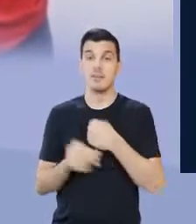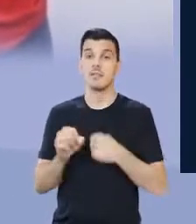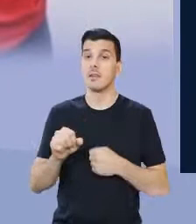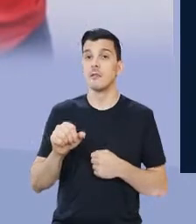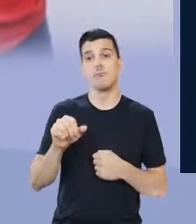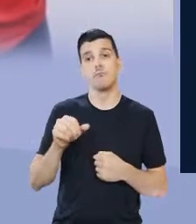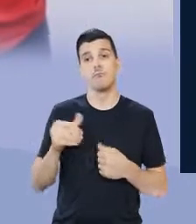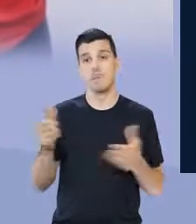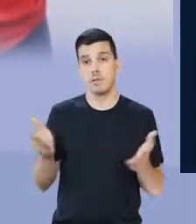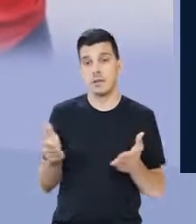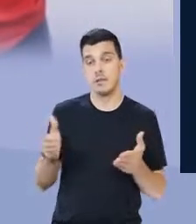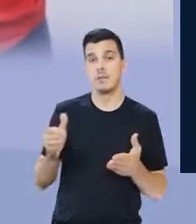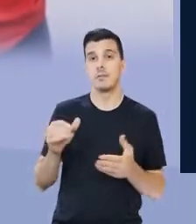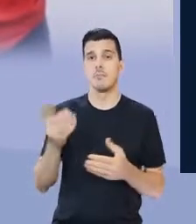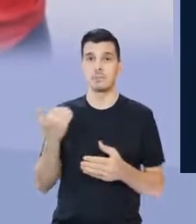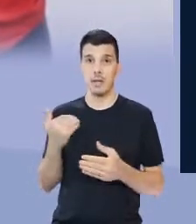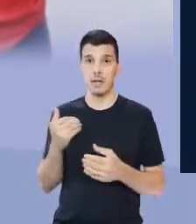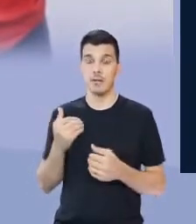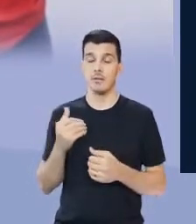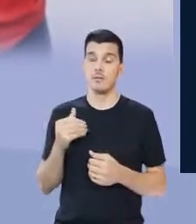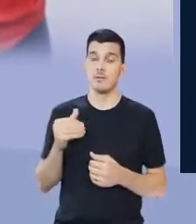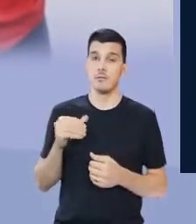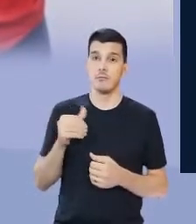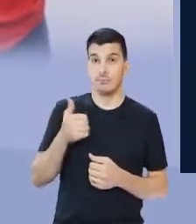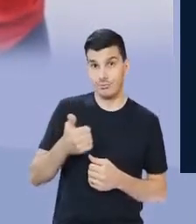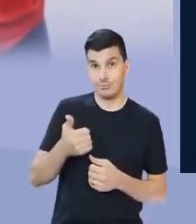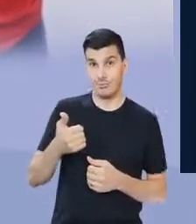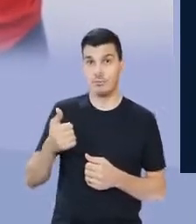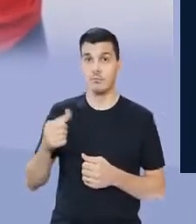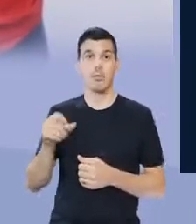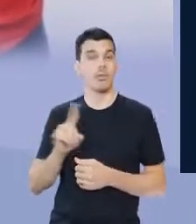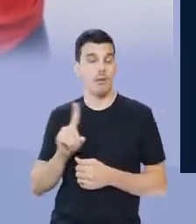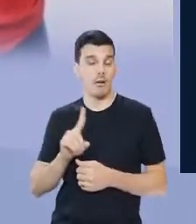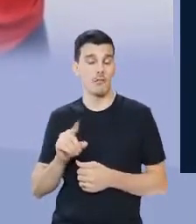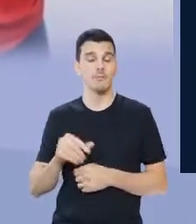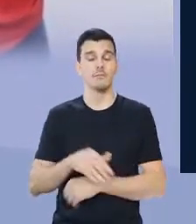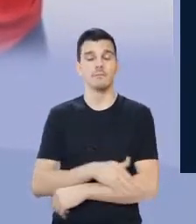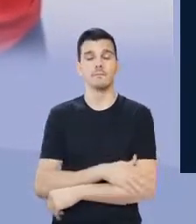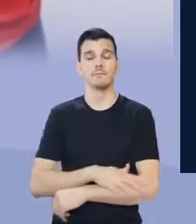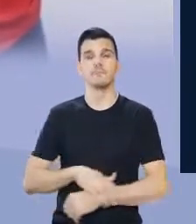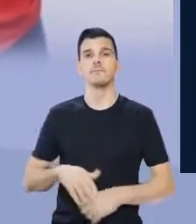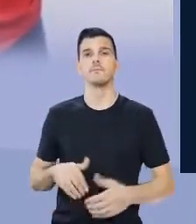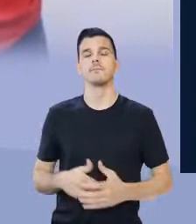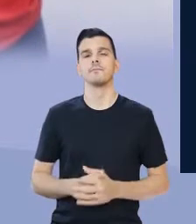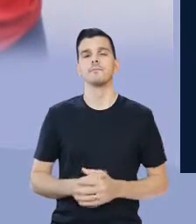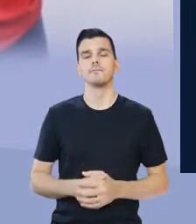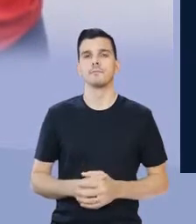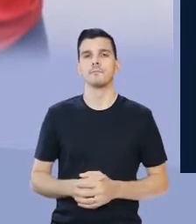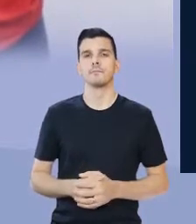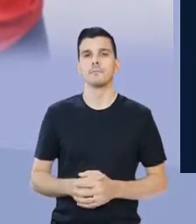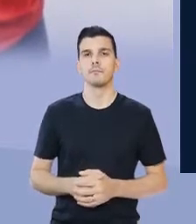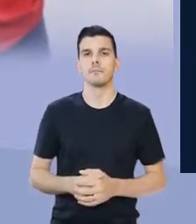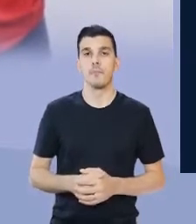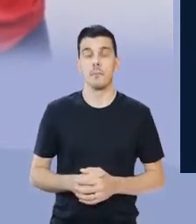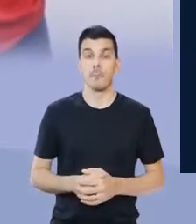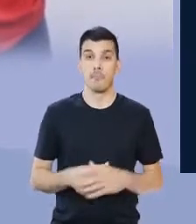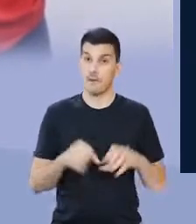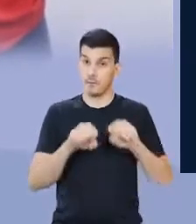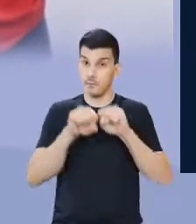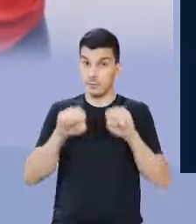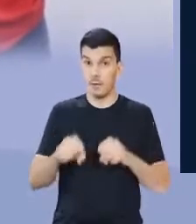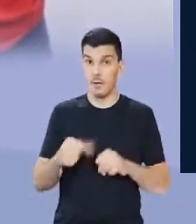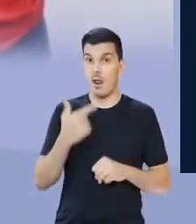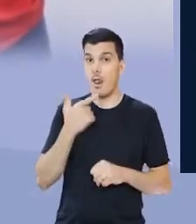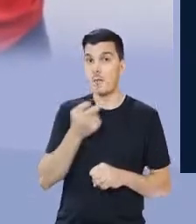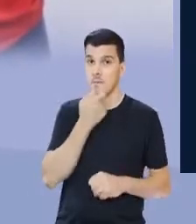está no afirmativo, né? A ausência deles no afirmativo no caso, e se está na forma interrogativa. Então, o sistema da